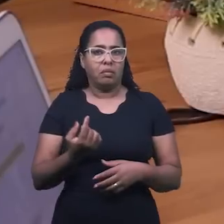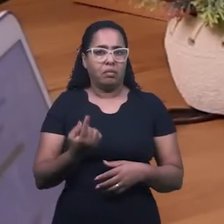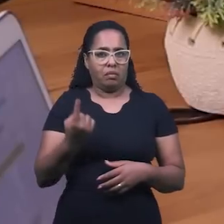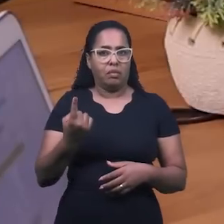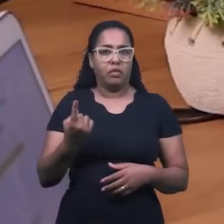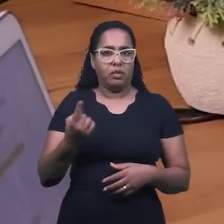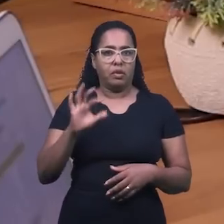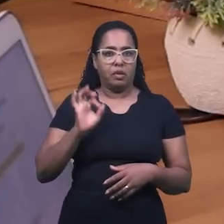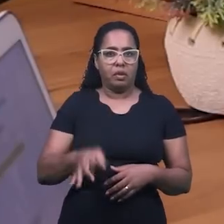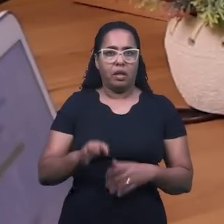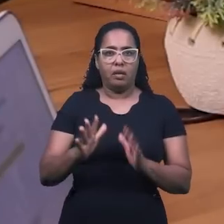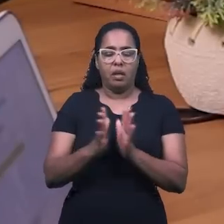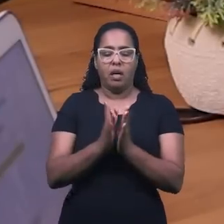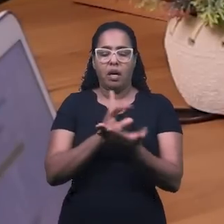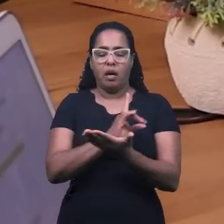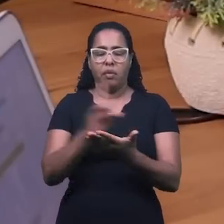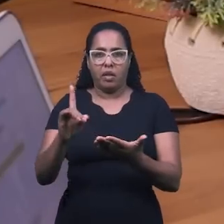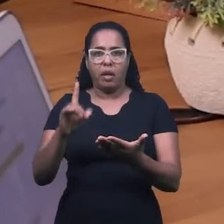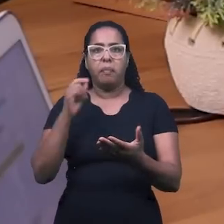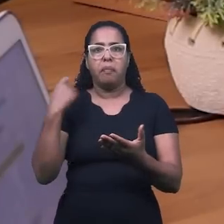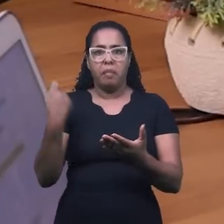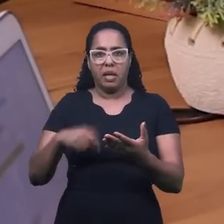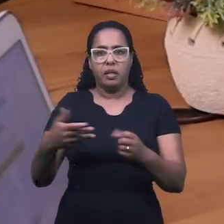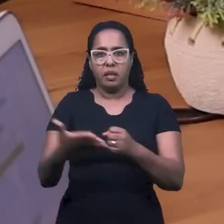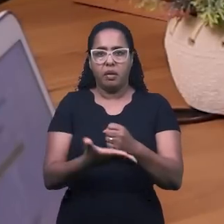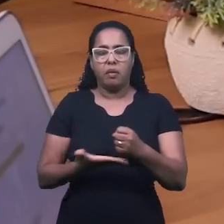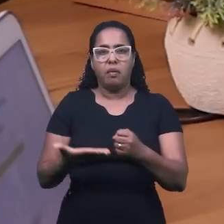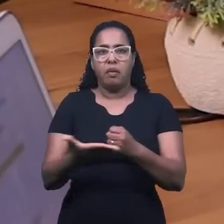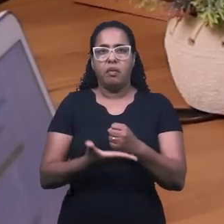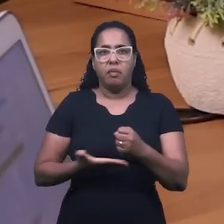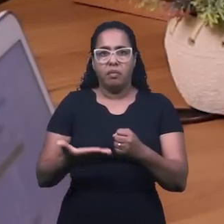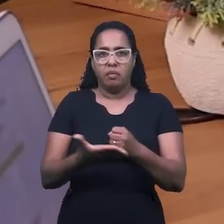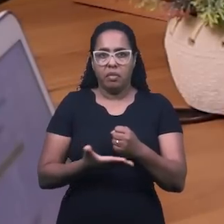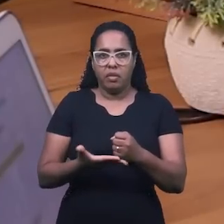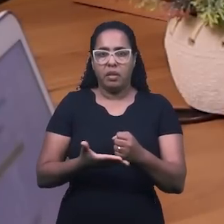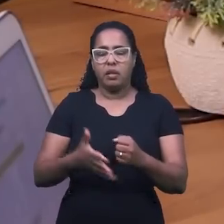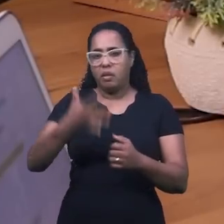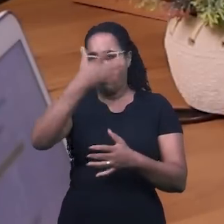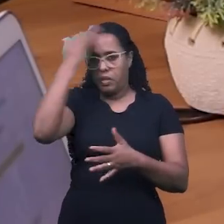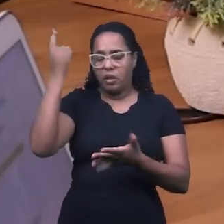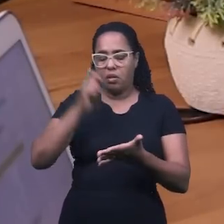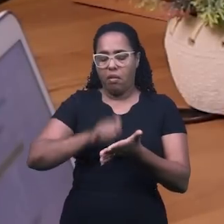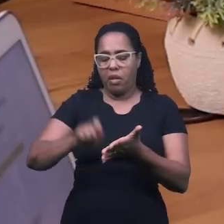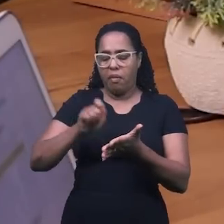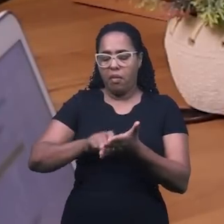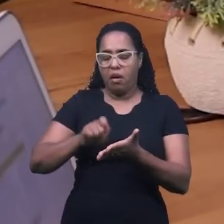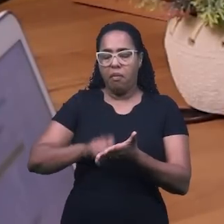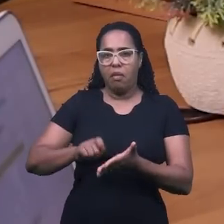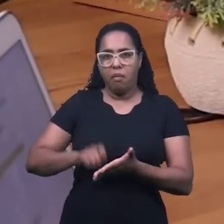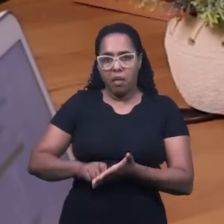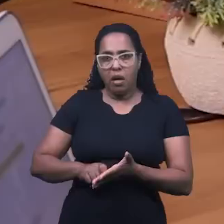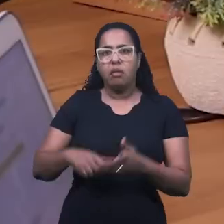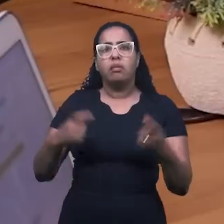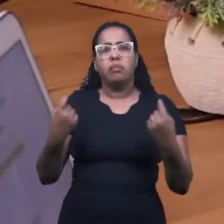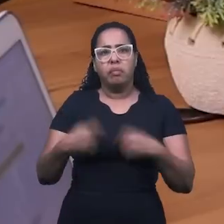Agora, uma coisa é fato, a palavra precisa ser fundamento. Quem